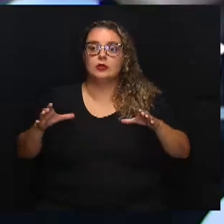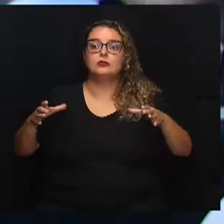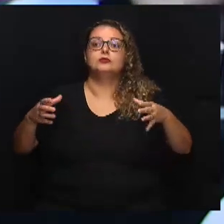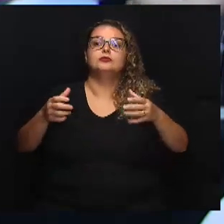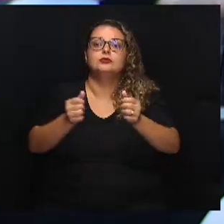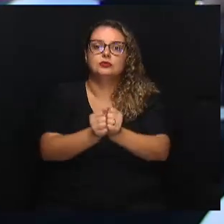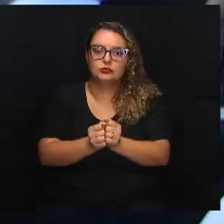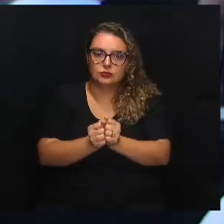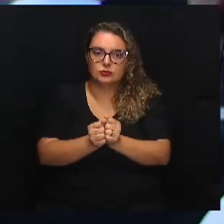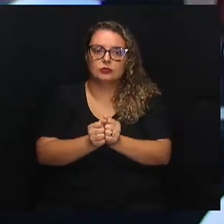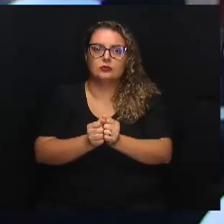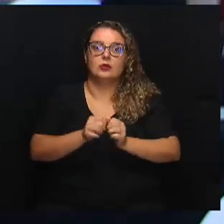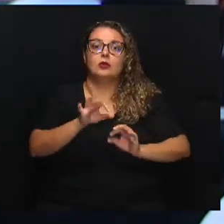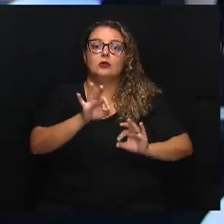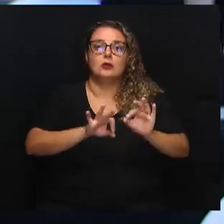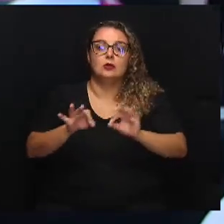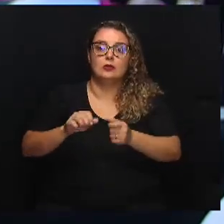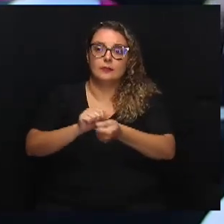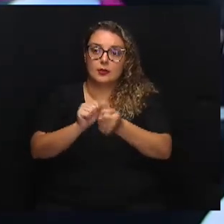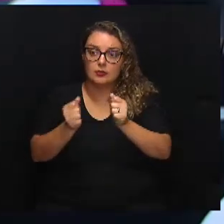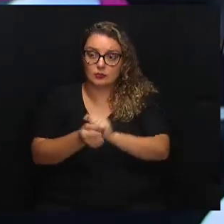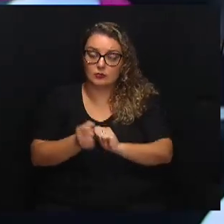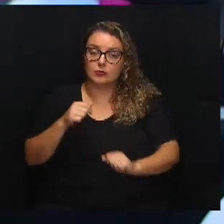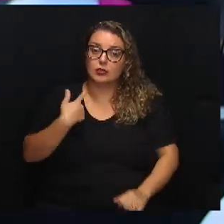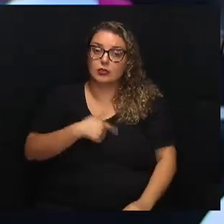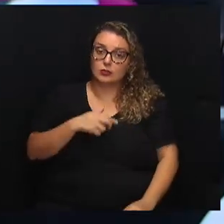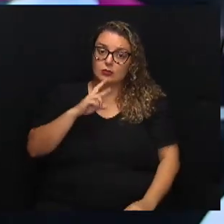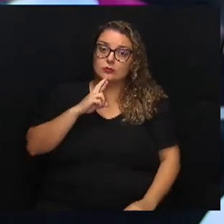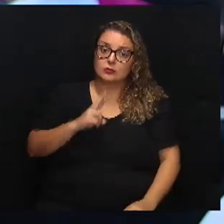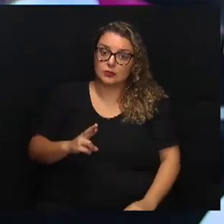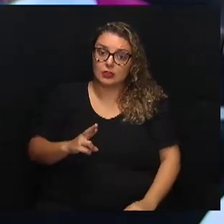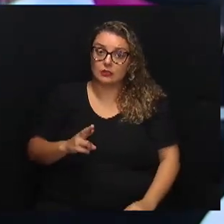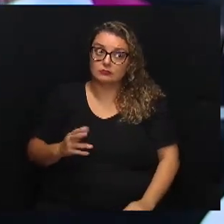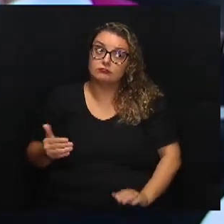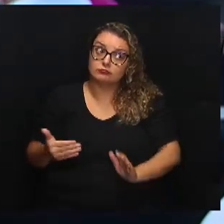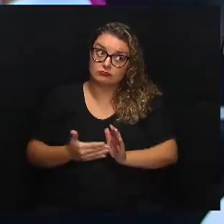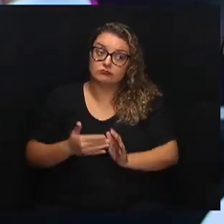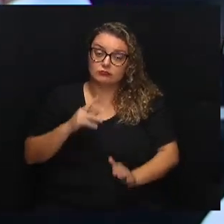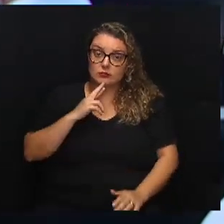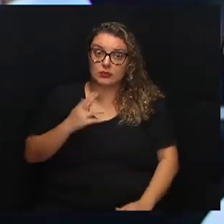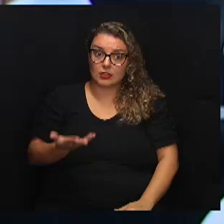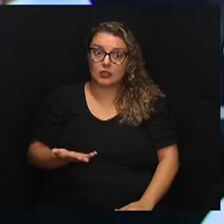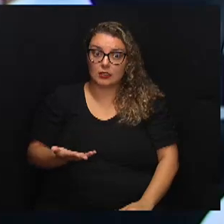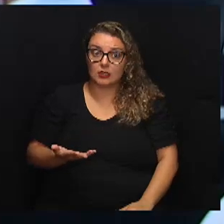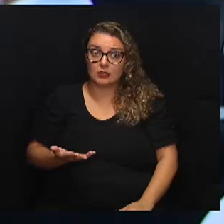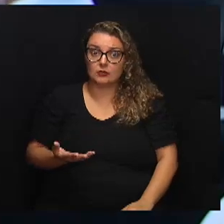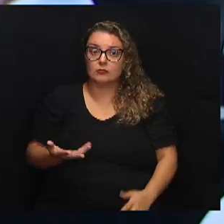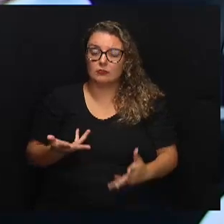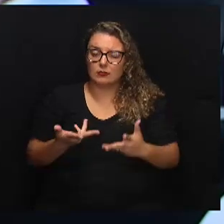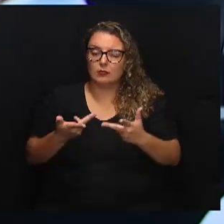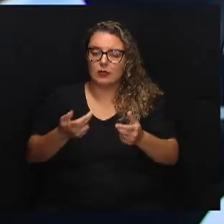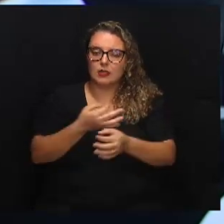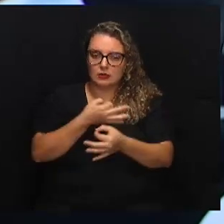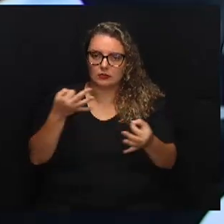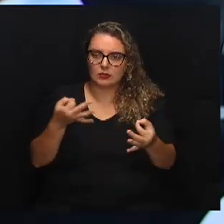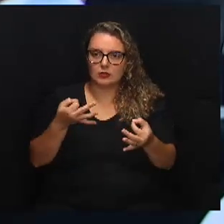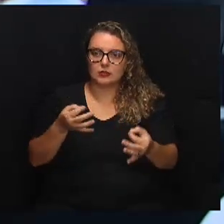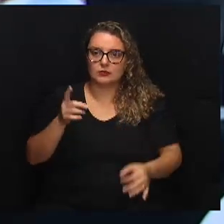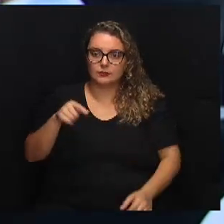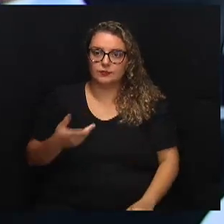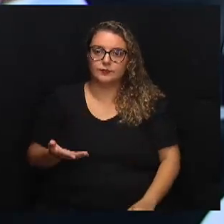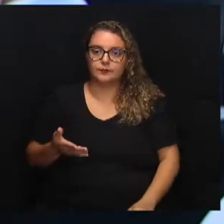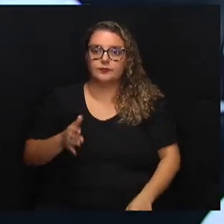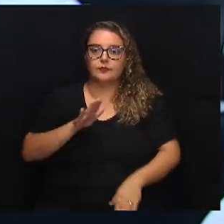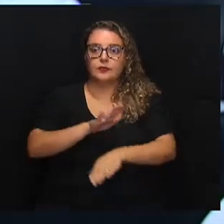conjunto muito bem ajustado para a gente responder, eu diria até essa questão espetacular, que é a